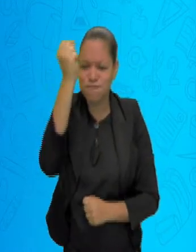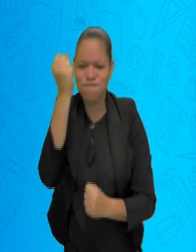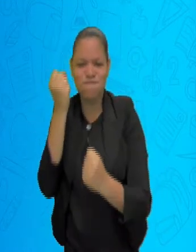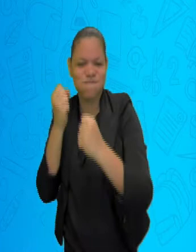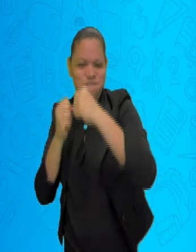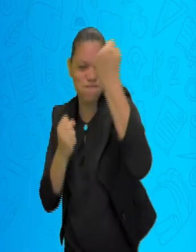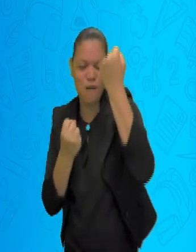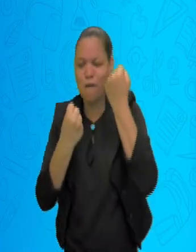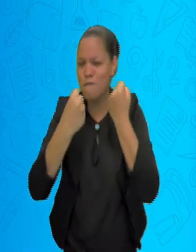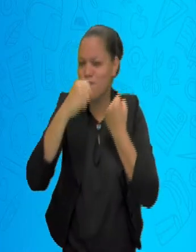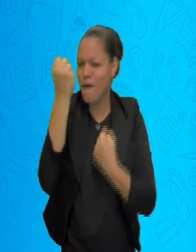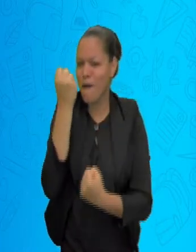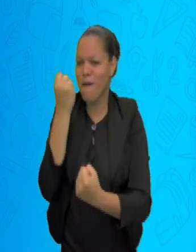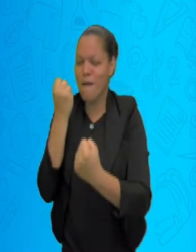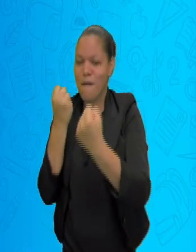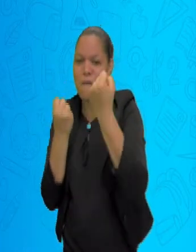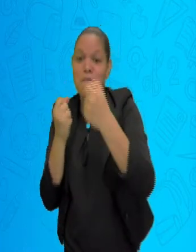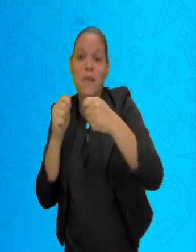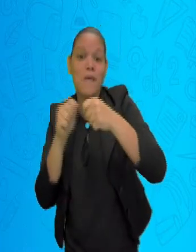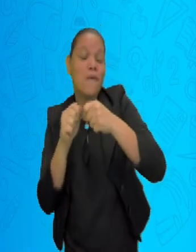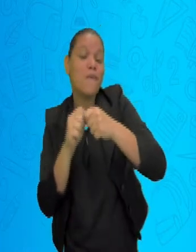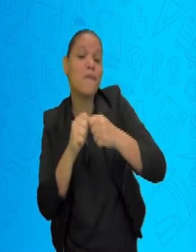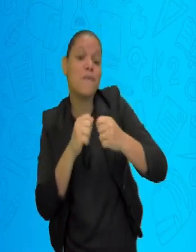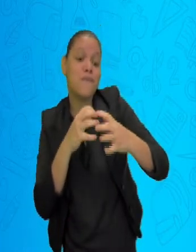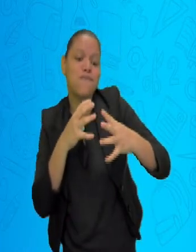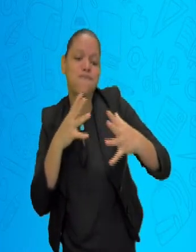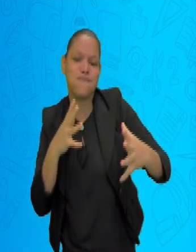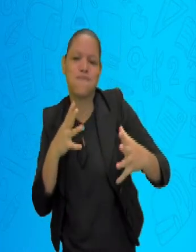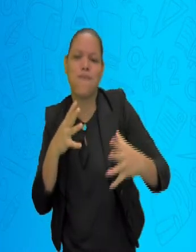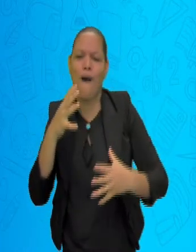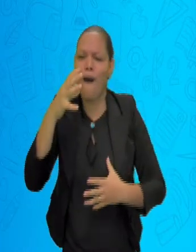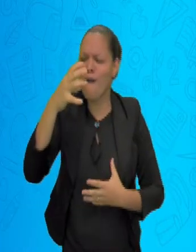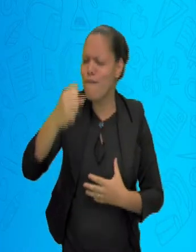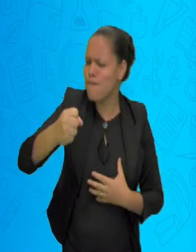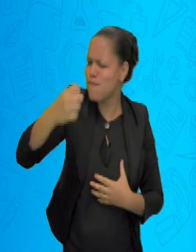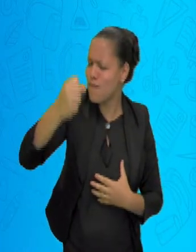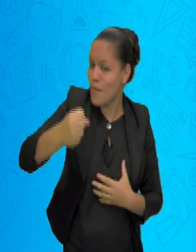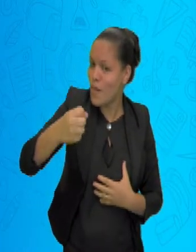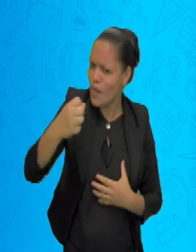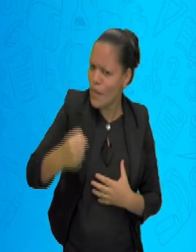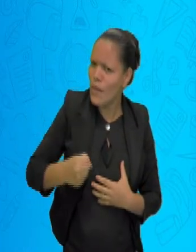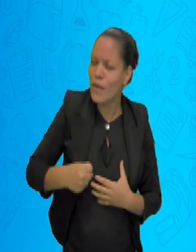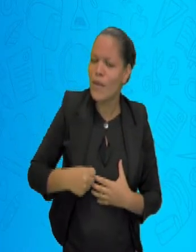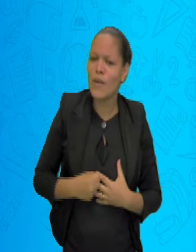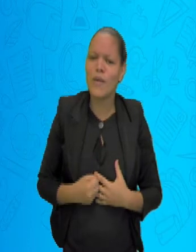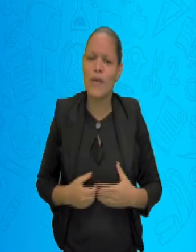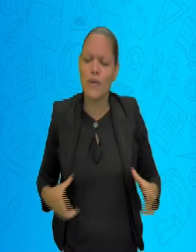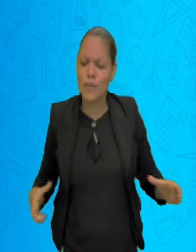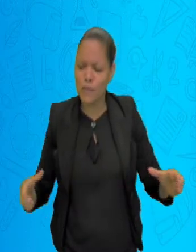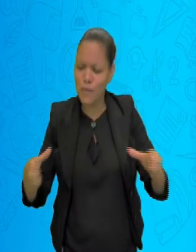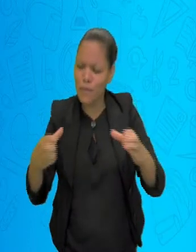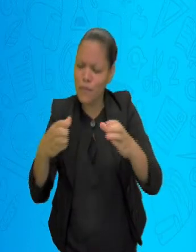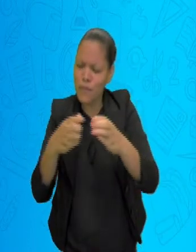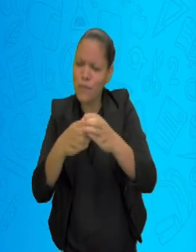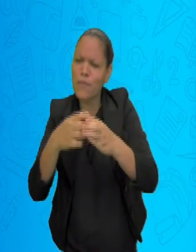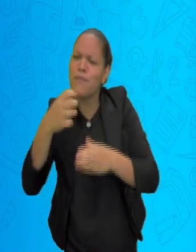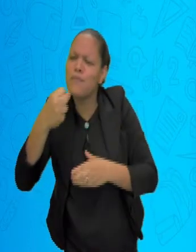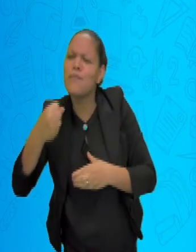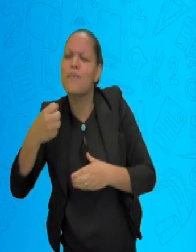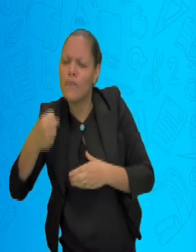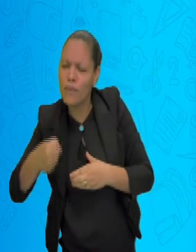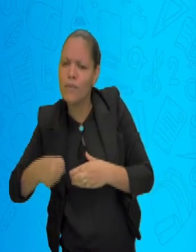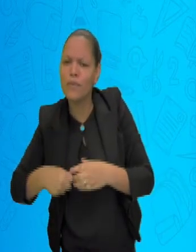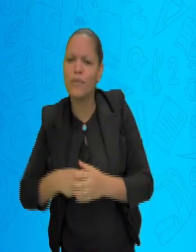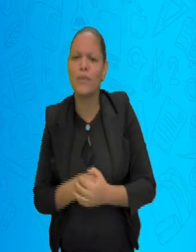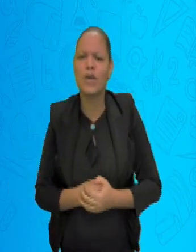A produção de leite e seus derivados, como queijo, iogurte, tudo que vem do leite, nós